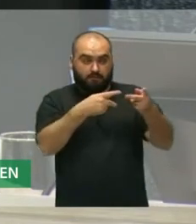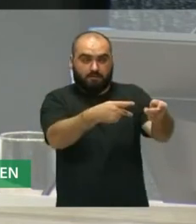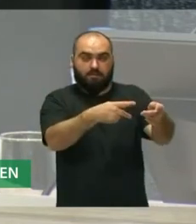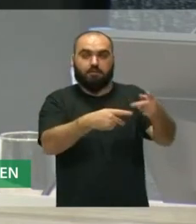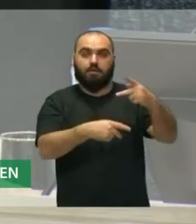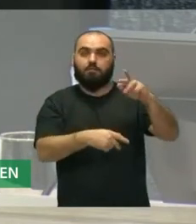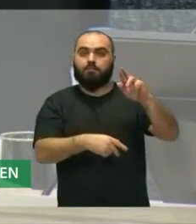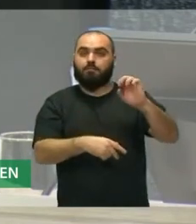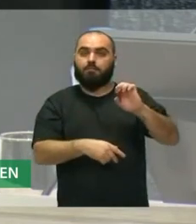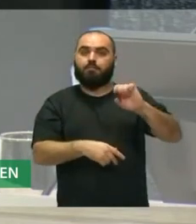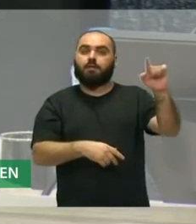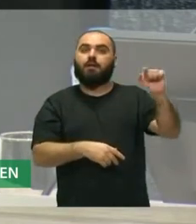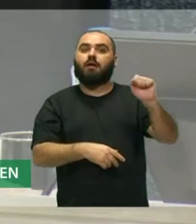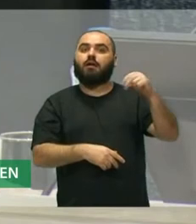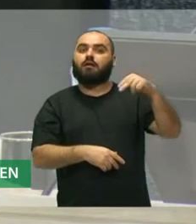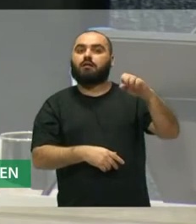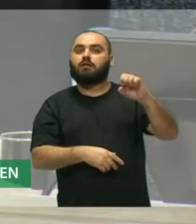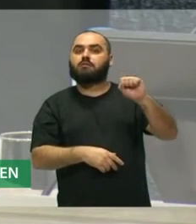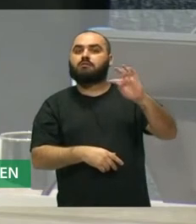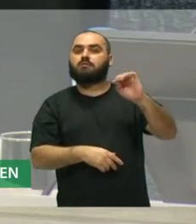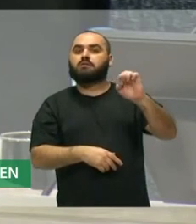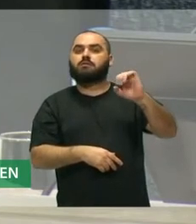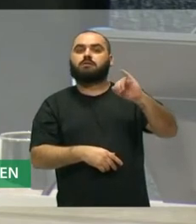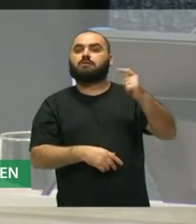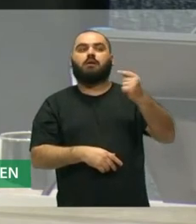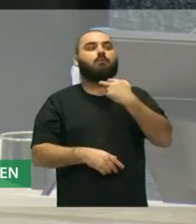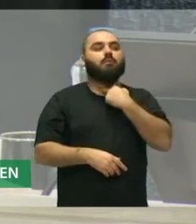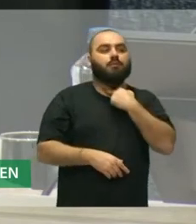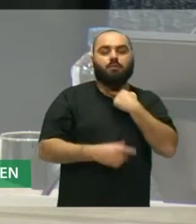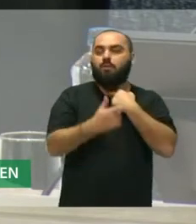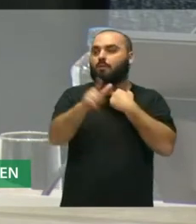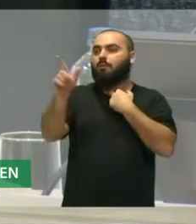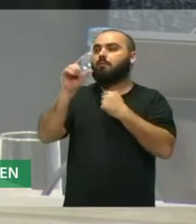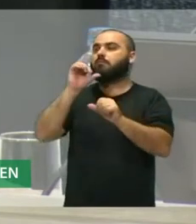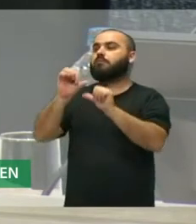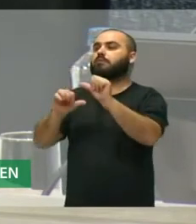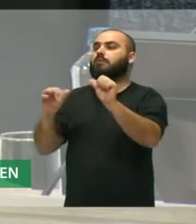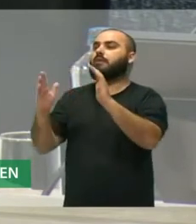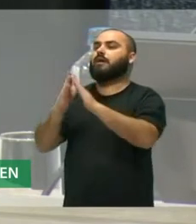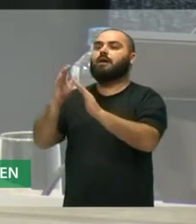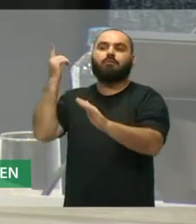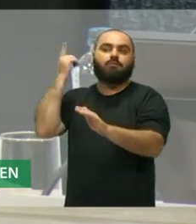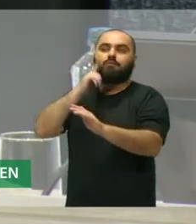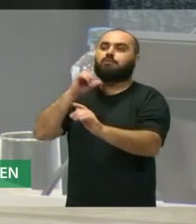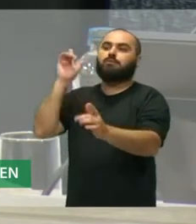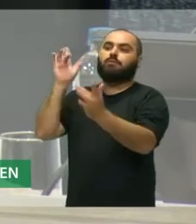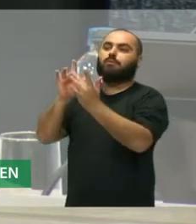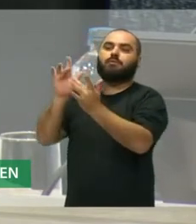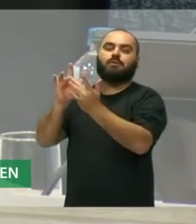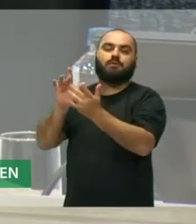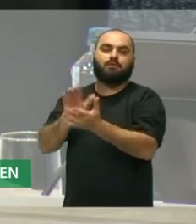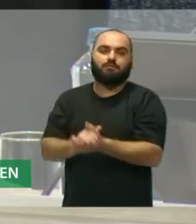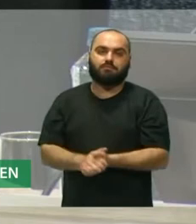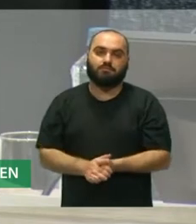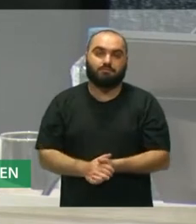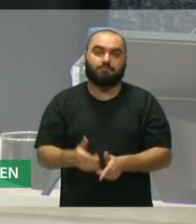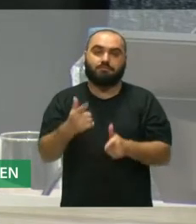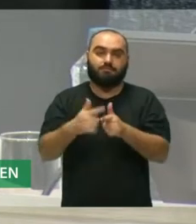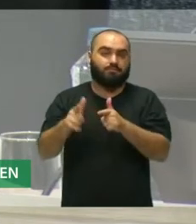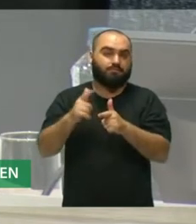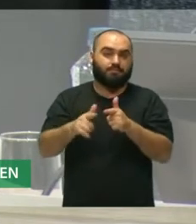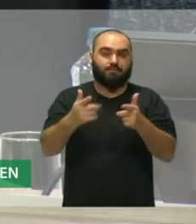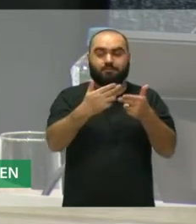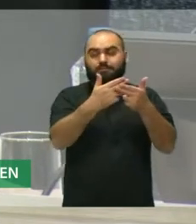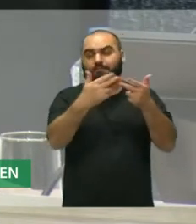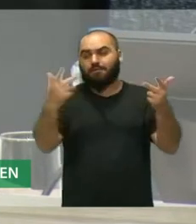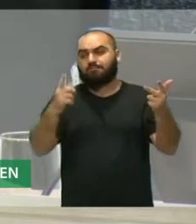são barrados. Tem outros que a gente tenta localizar, mudaram de endereço, a gente não consegue contactar. Então, os problemas são